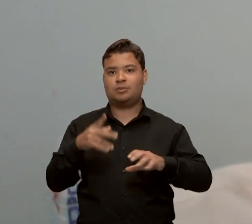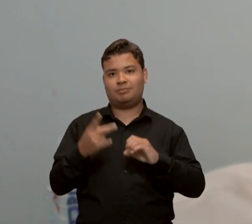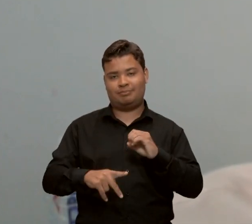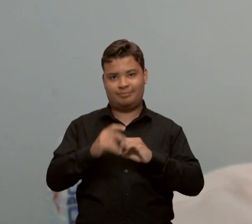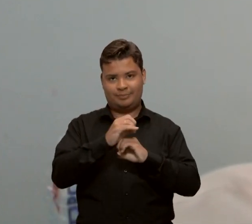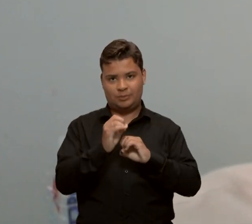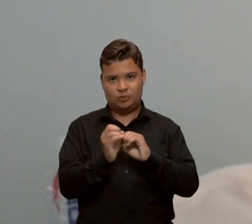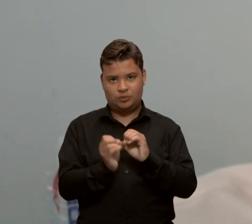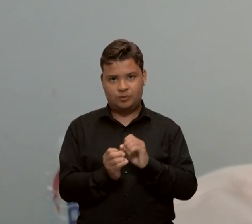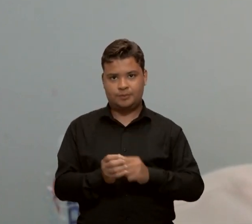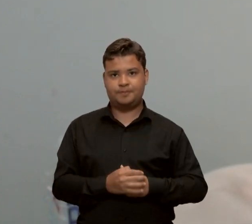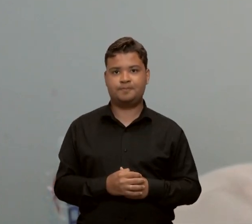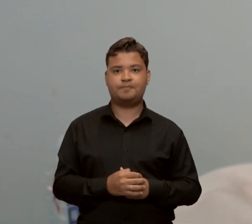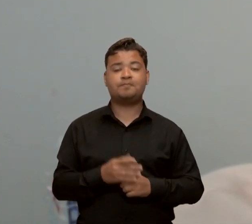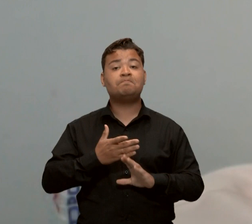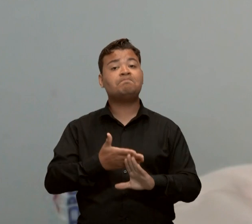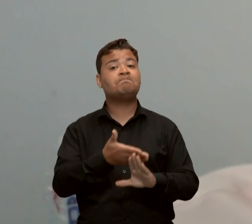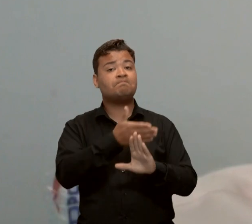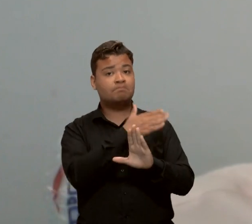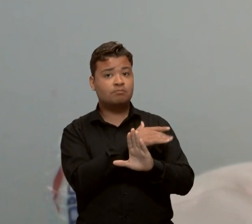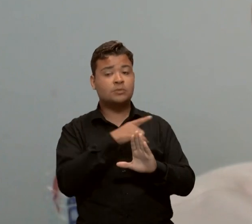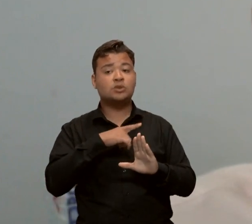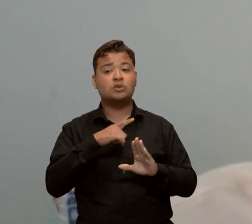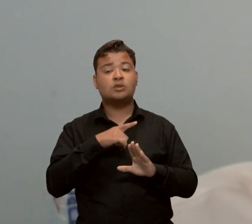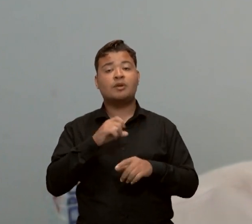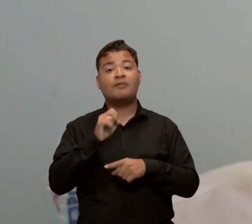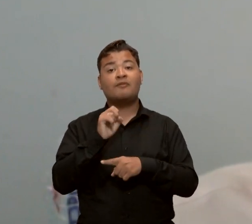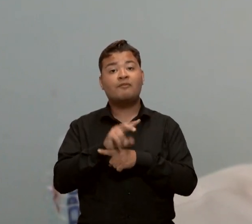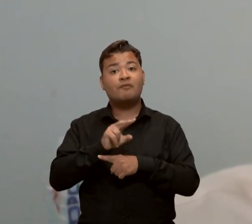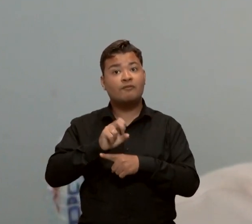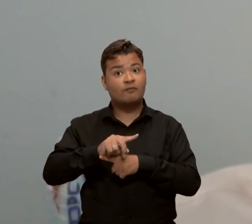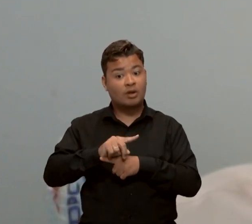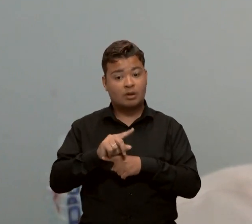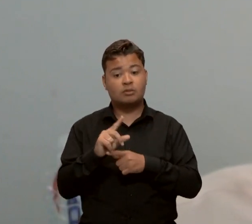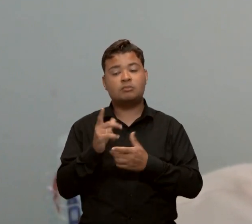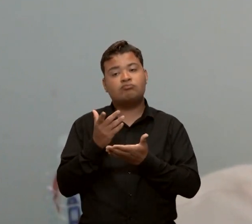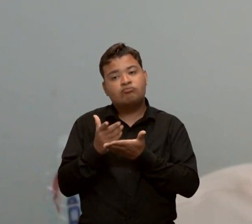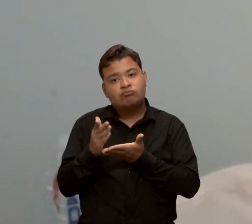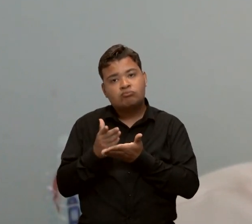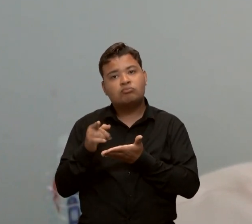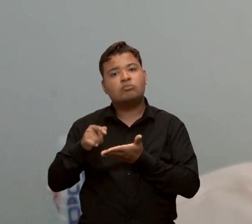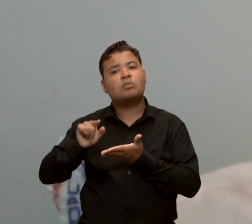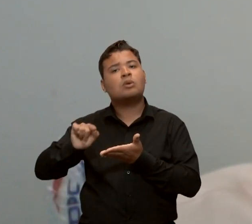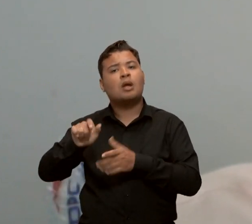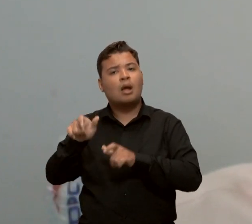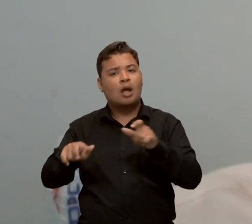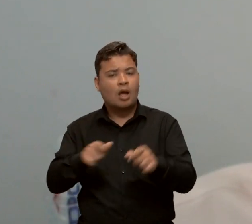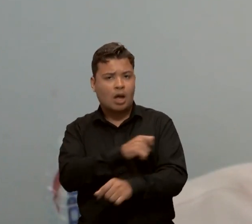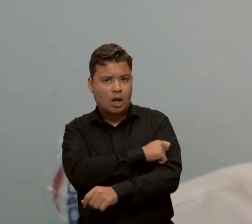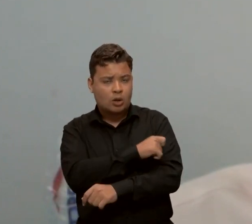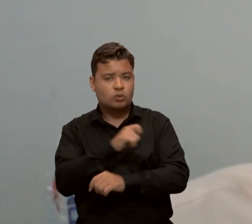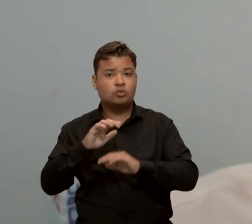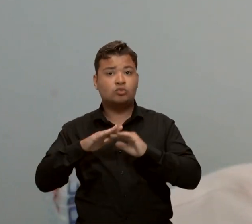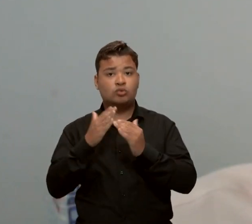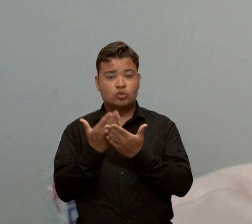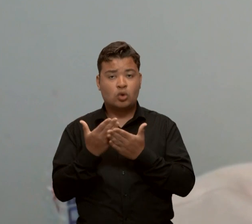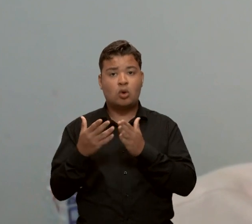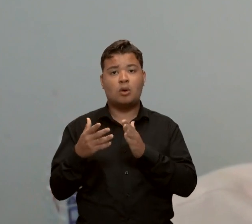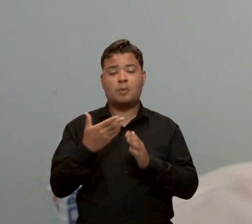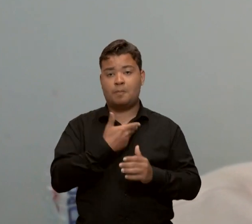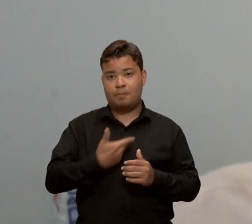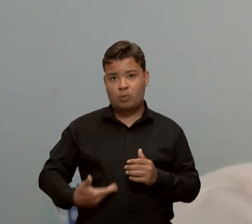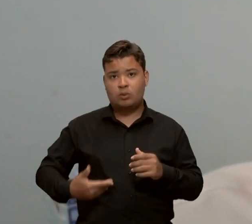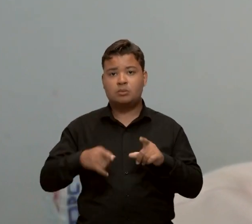que inicialmente ele ofertava vaga, fazia reserva de vaga para estudantes da escola pública, para negros da escola pública,